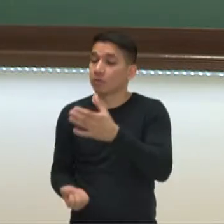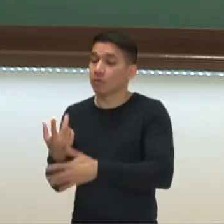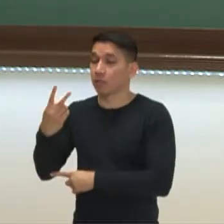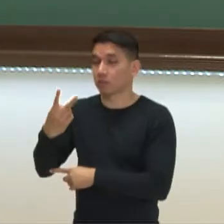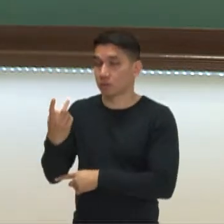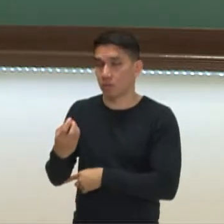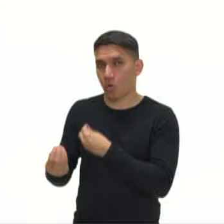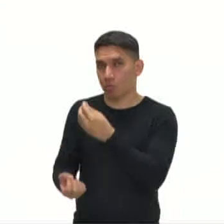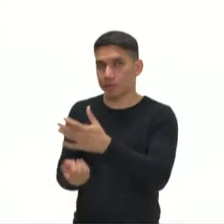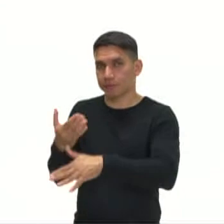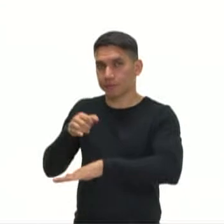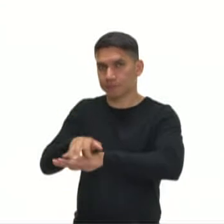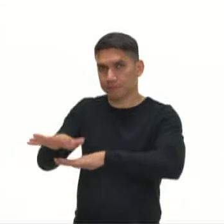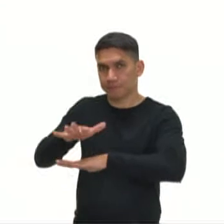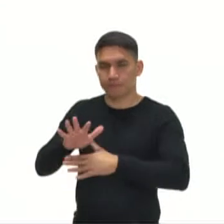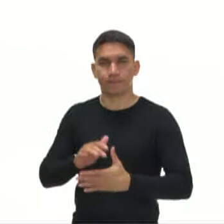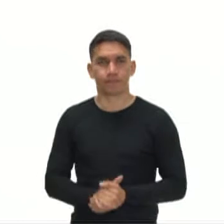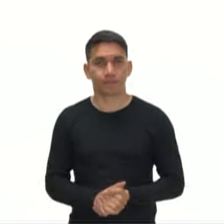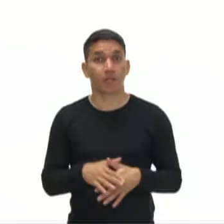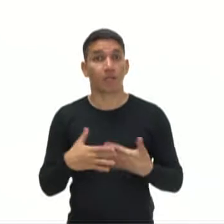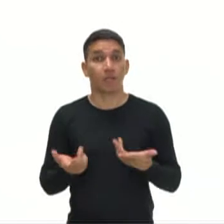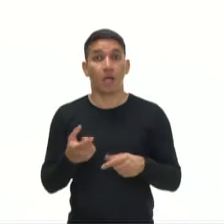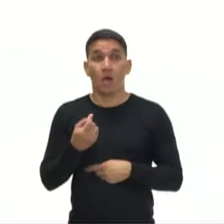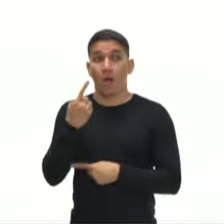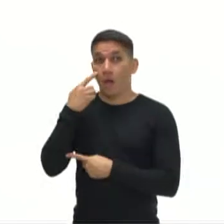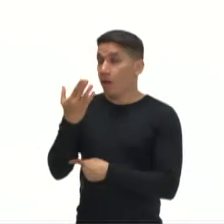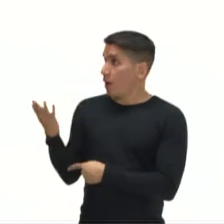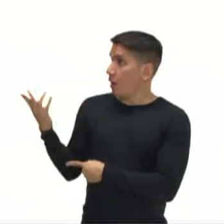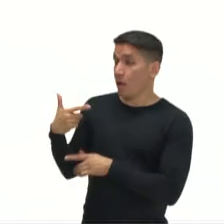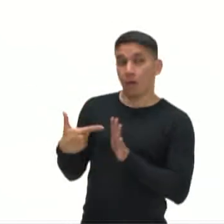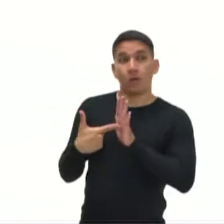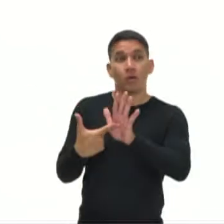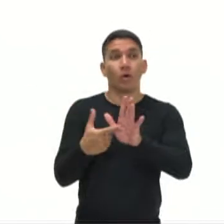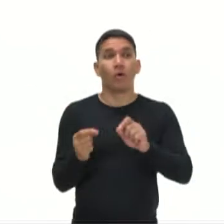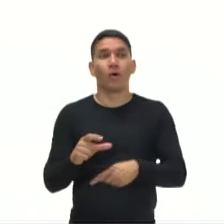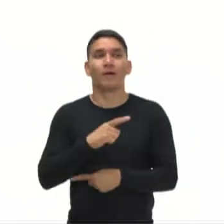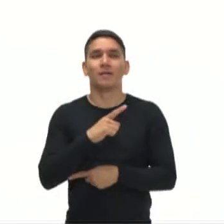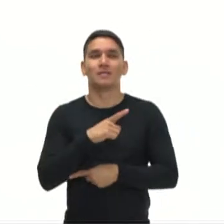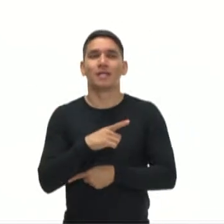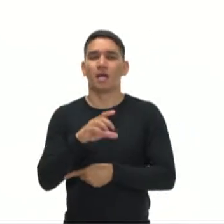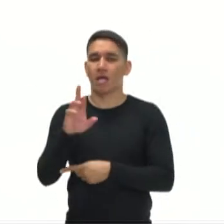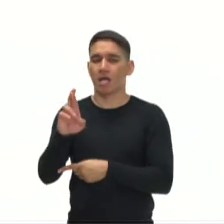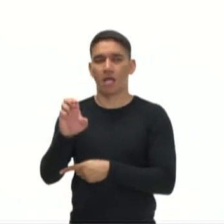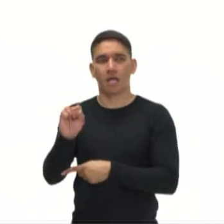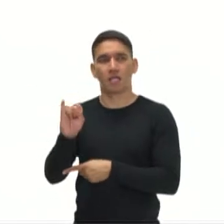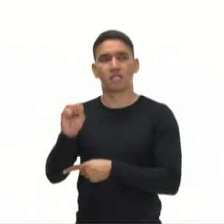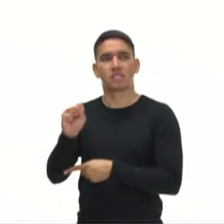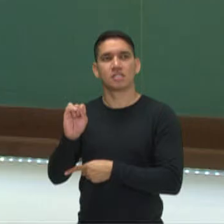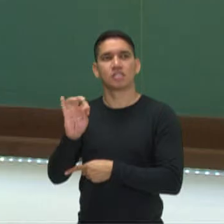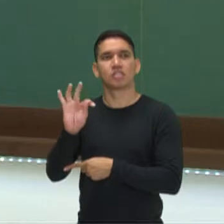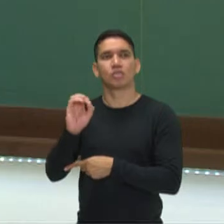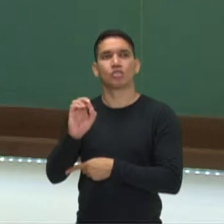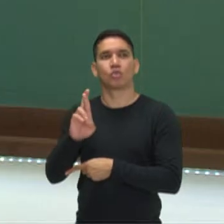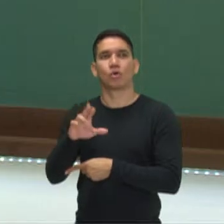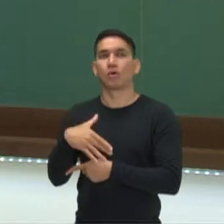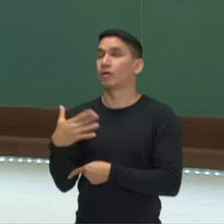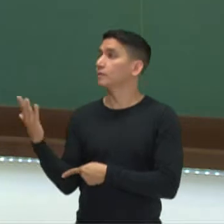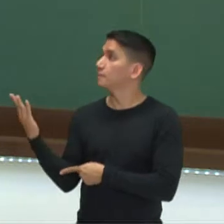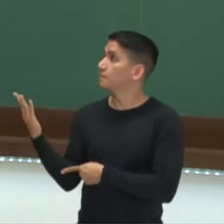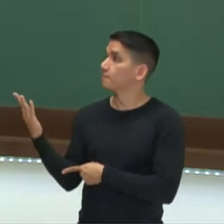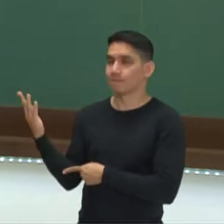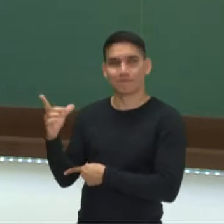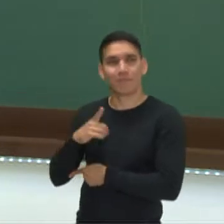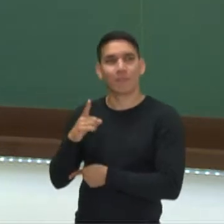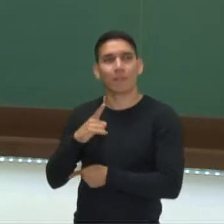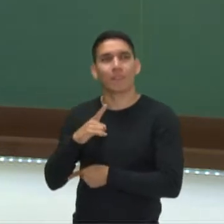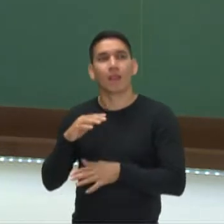Bom, a resistência elétrica, aqui eu estou mostrando para vocês um resistor, tá? O resistor eletrônico. E aqui está os símbolos